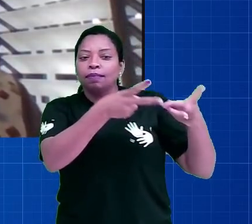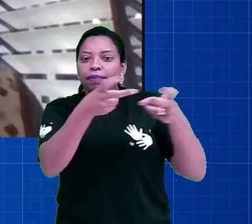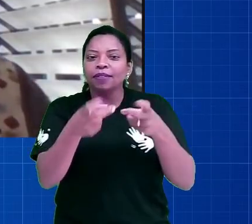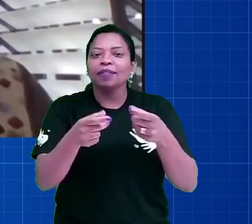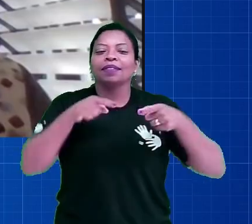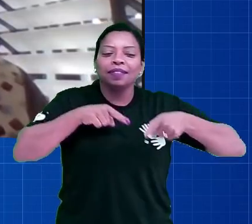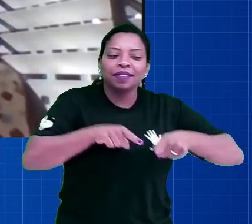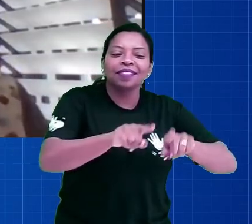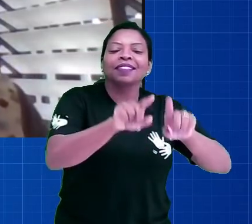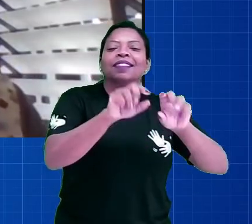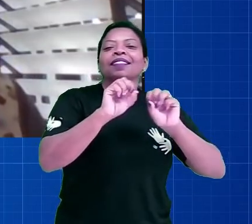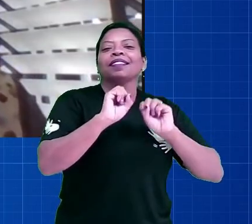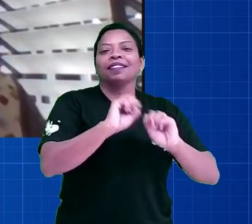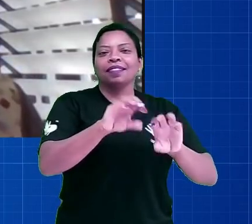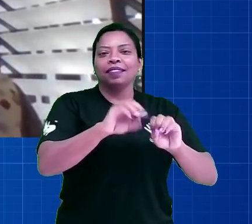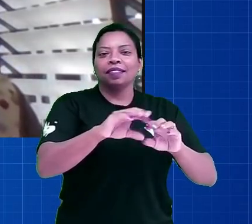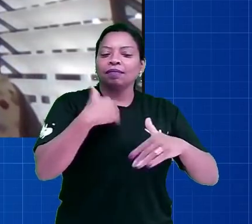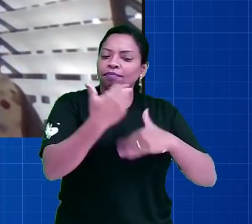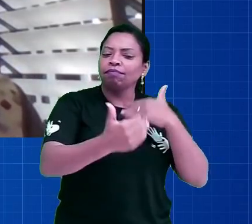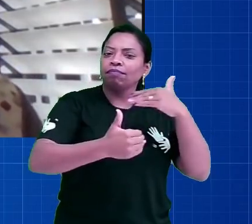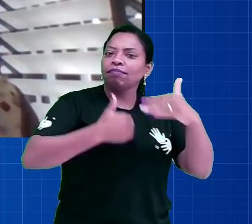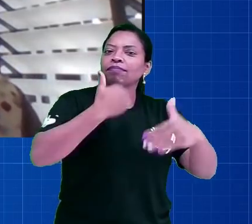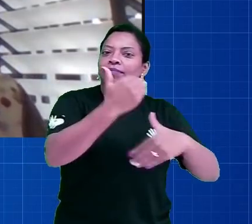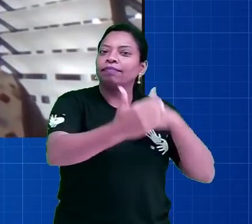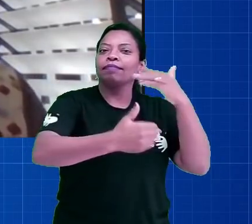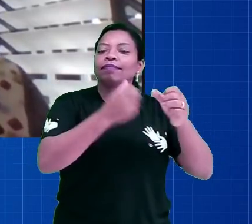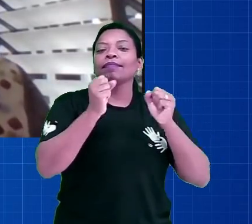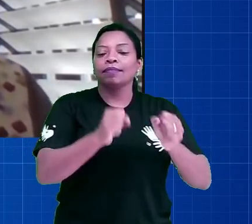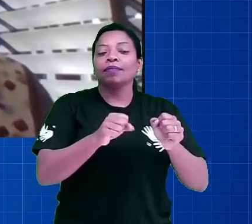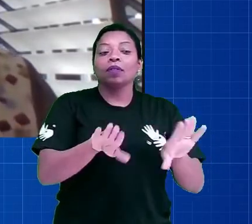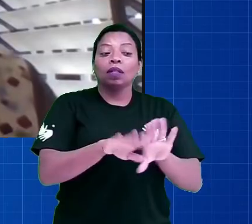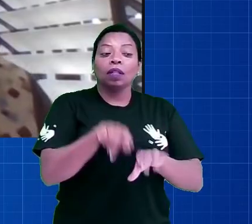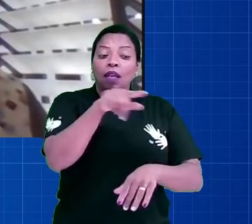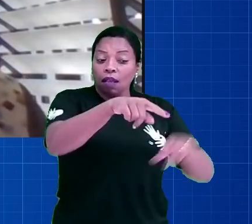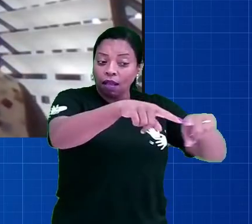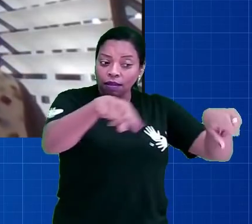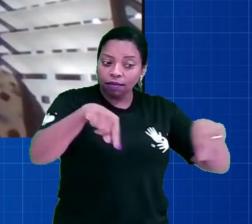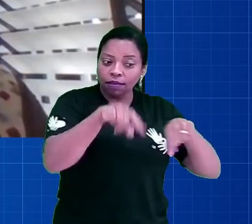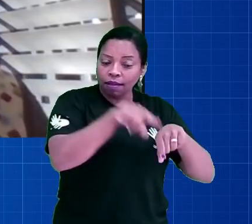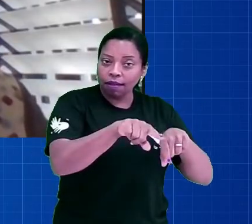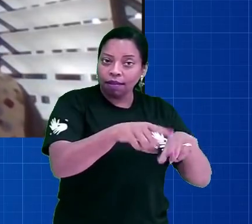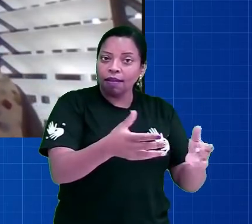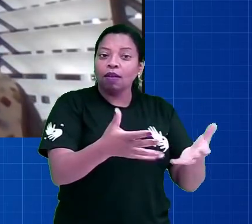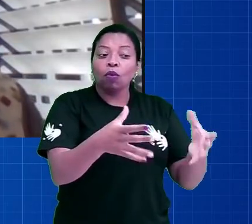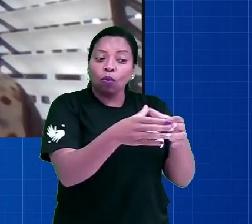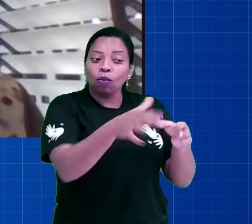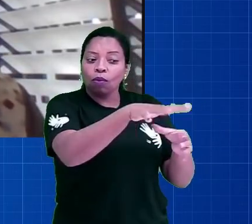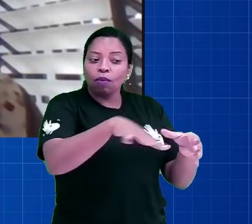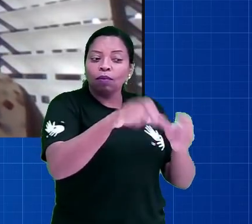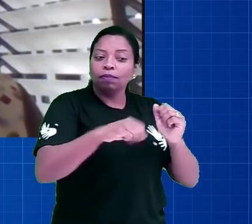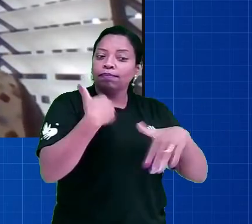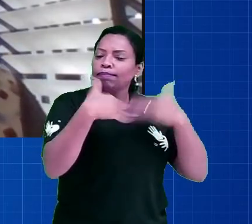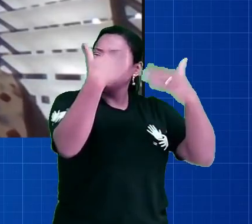coensino ele avança, que o aprendizado da turma avança, e as relações entre